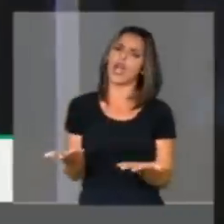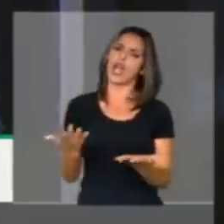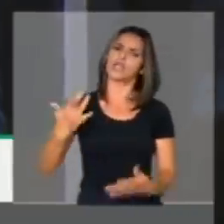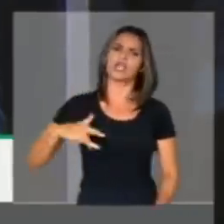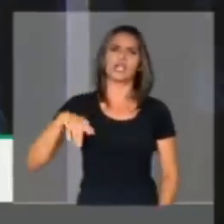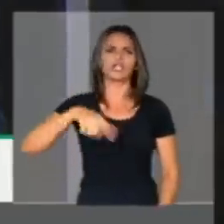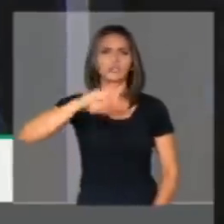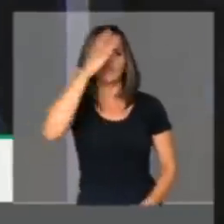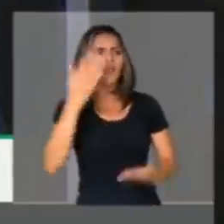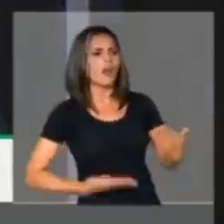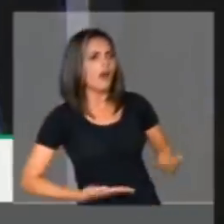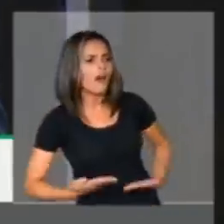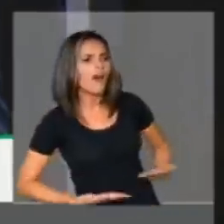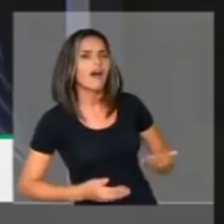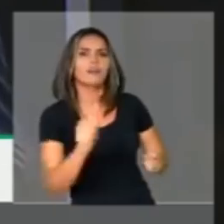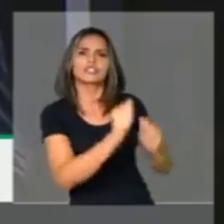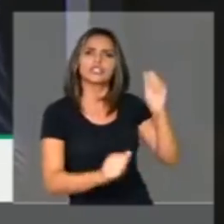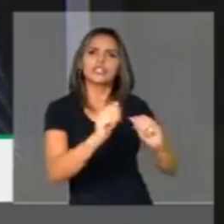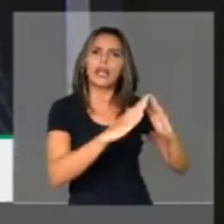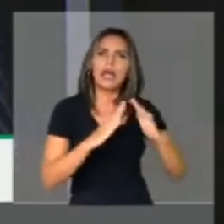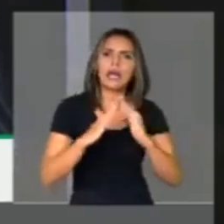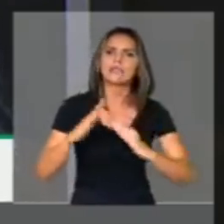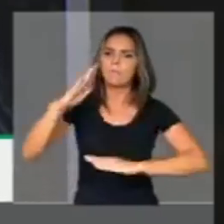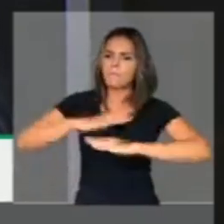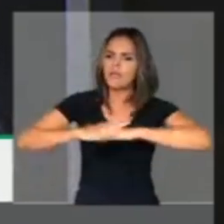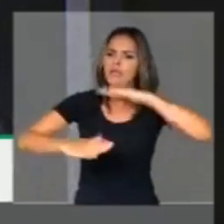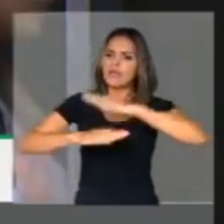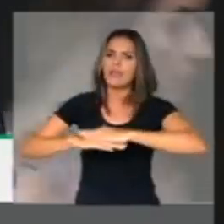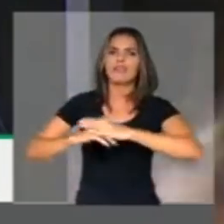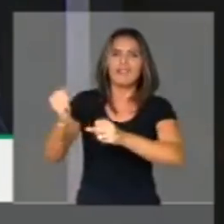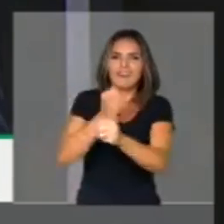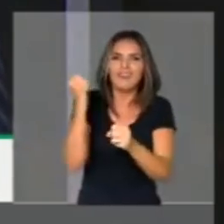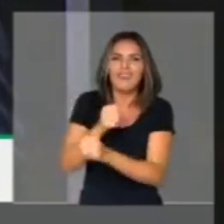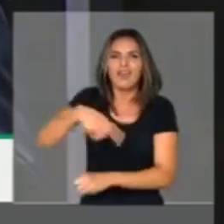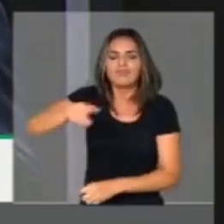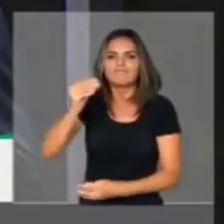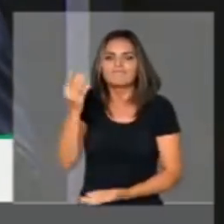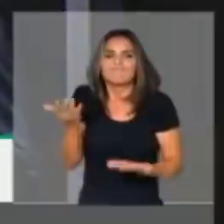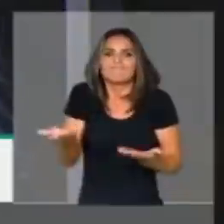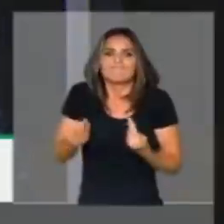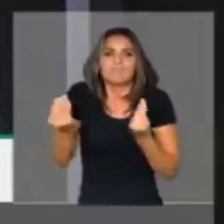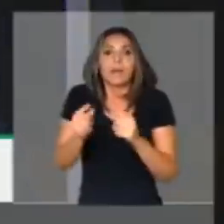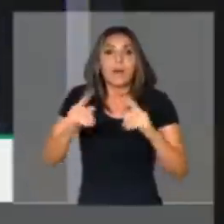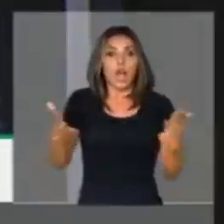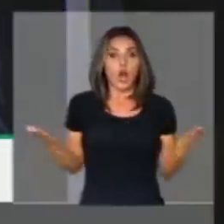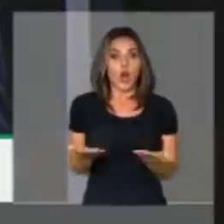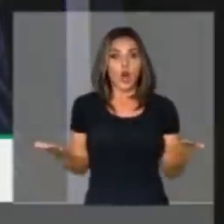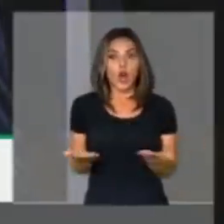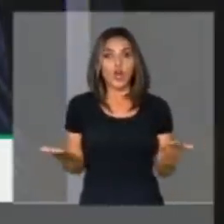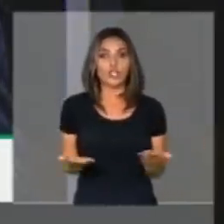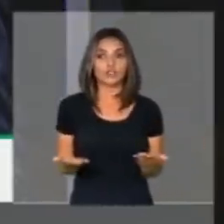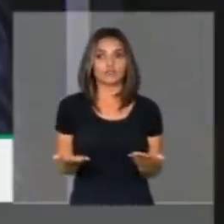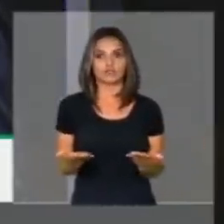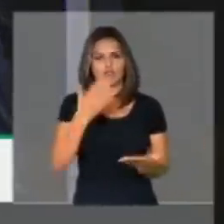judiação para diarista, para o pedreiro, para a dona de casa, para essas categorias mais vulneráveis. Mas fato é que hoje, e isso não